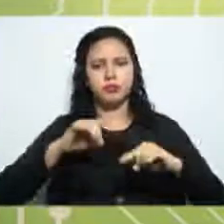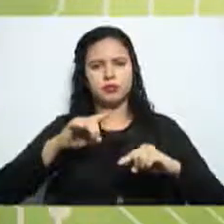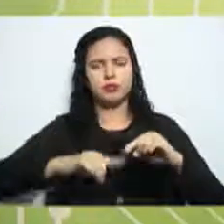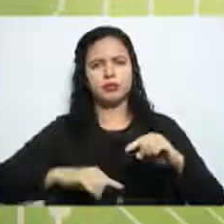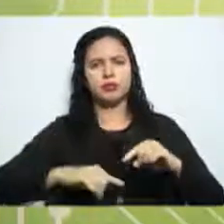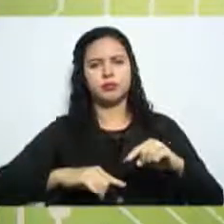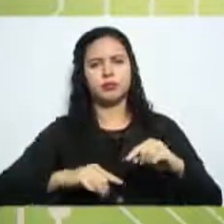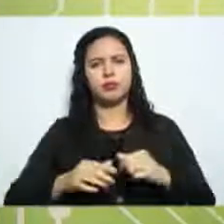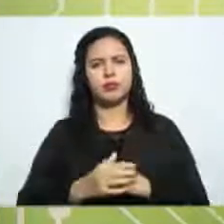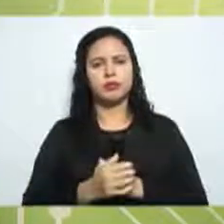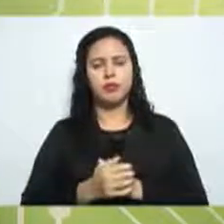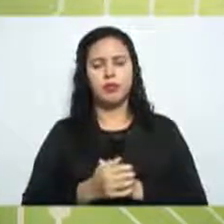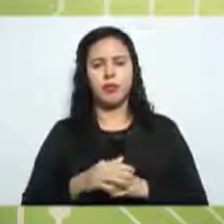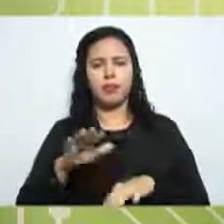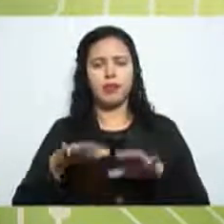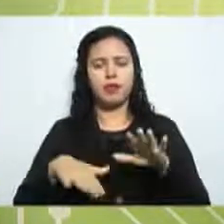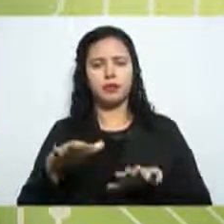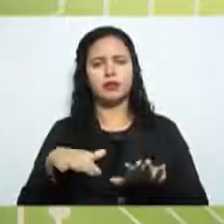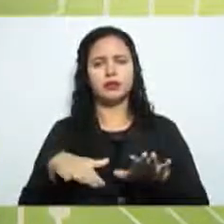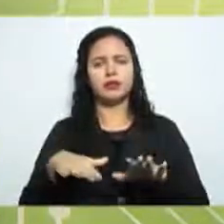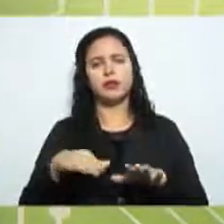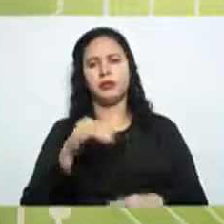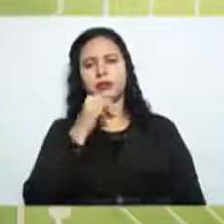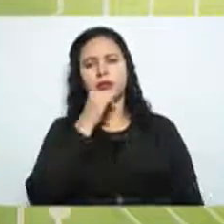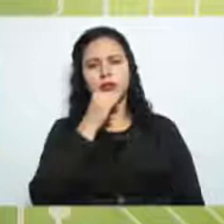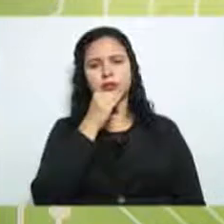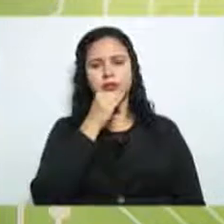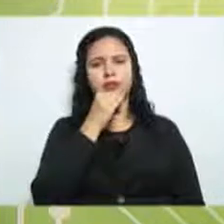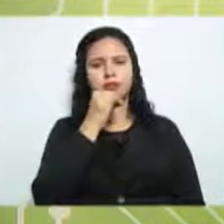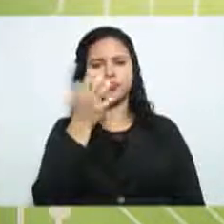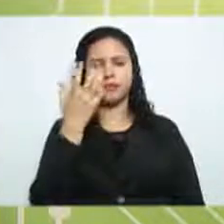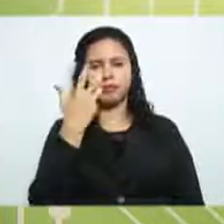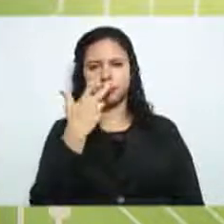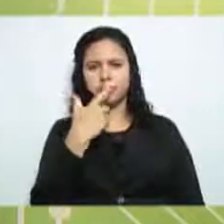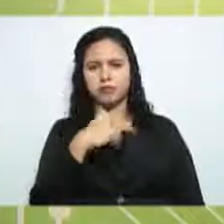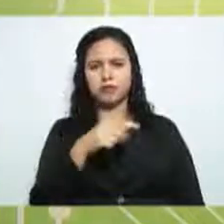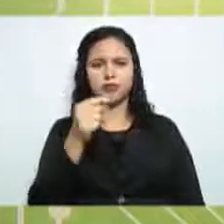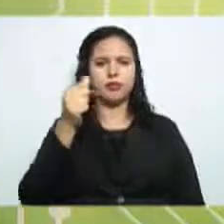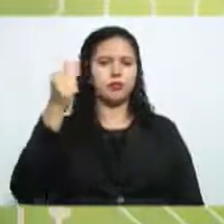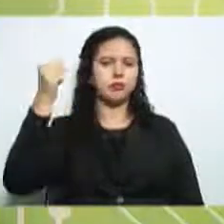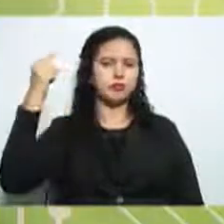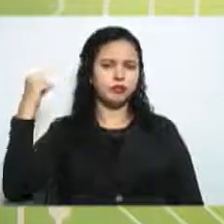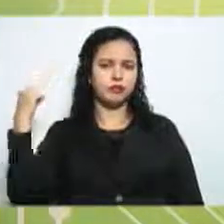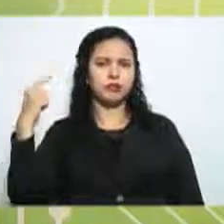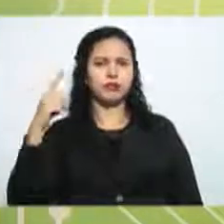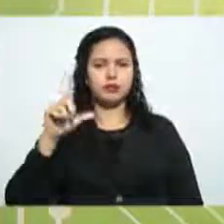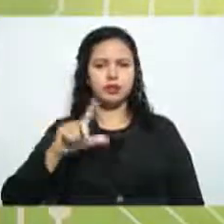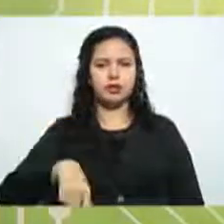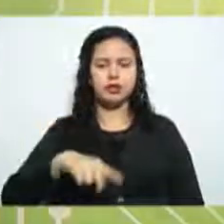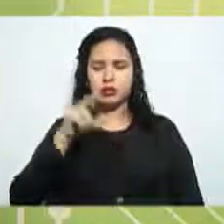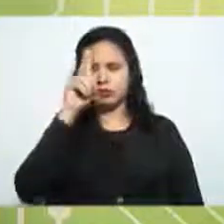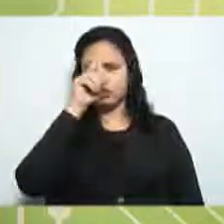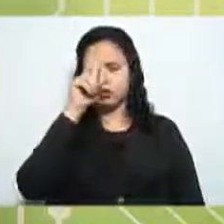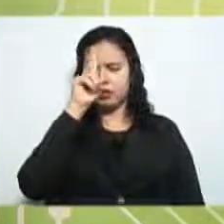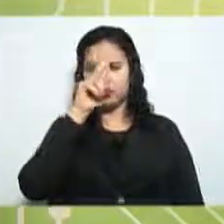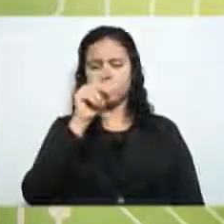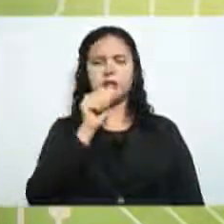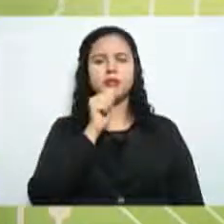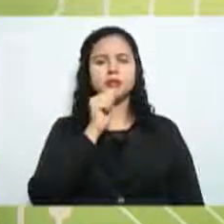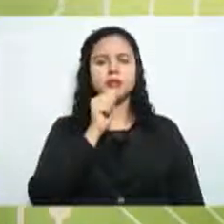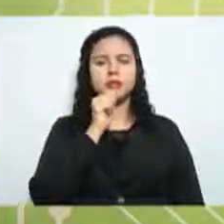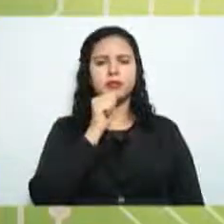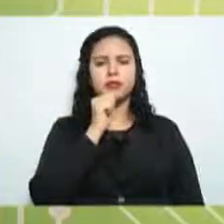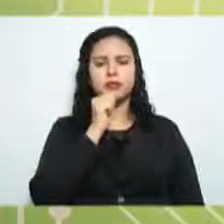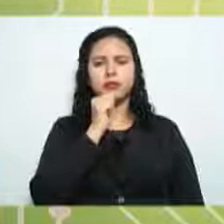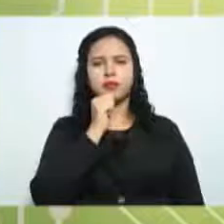ficava desabastecido de algum tipo de produto. Faz bastante tempo isso, mas eu sou aqui de Rondônia. Um tempo atrás, na minha infância, eu lembro que a gente ficou até sem carne